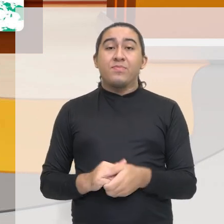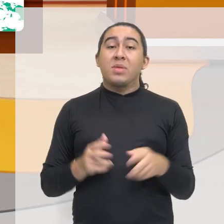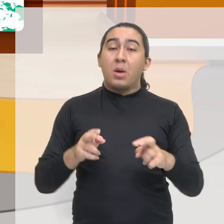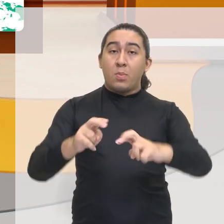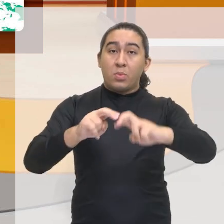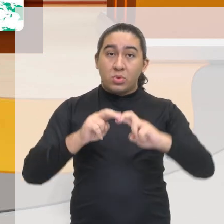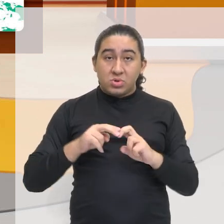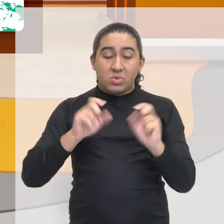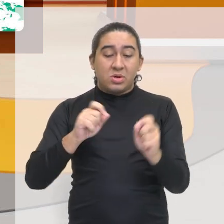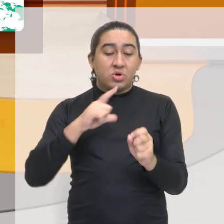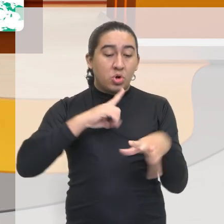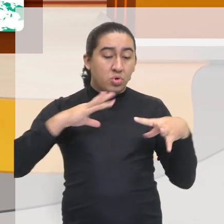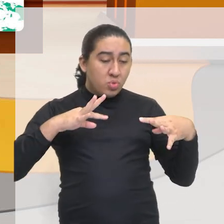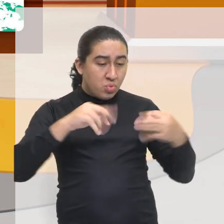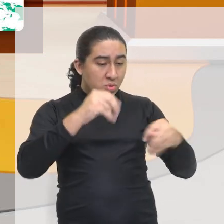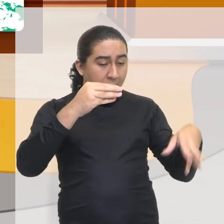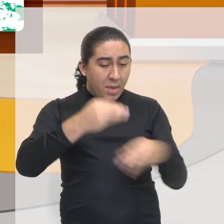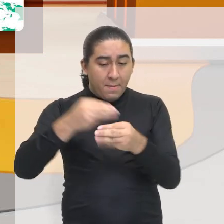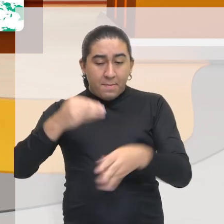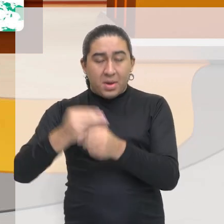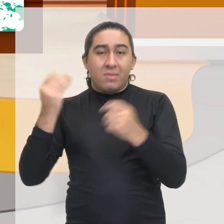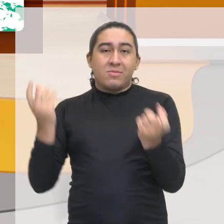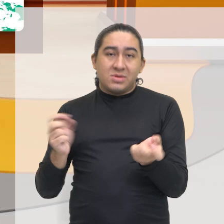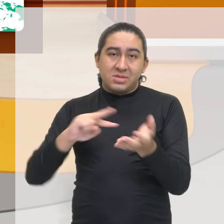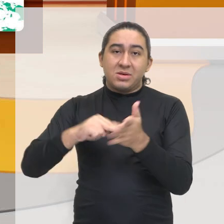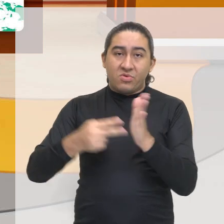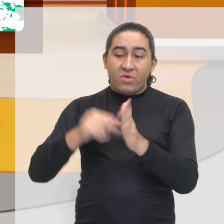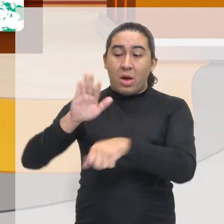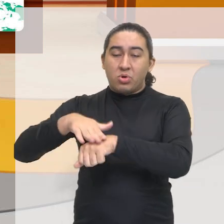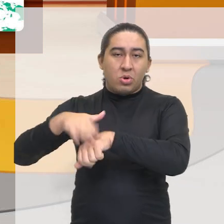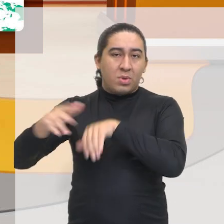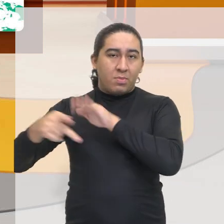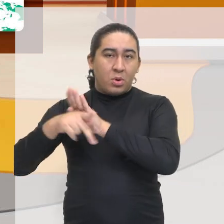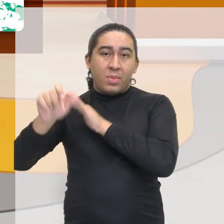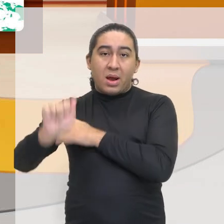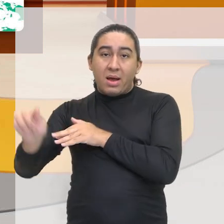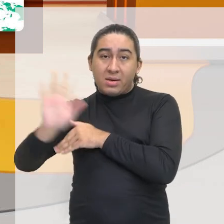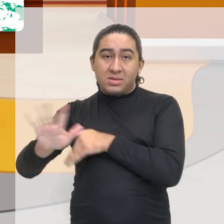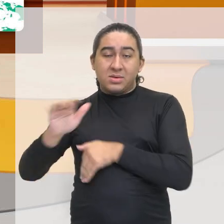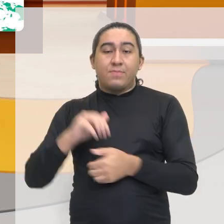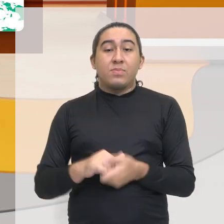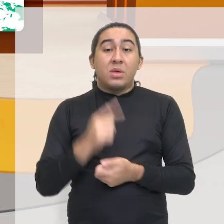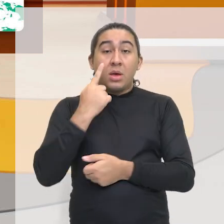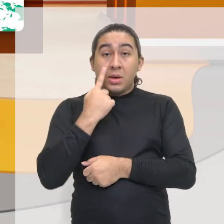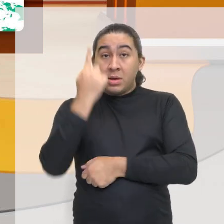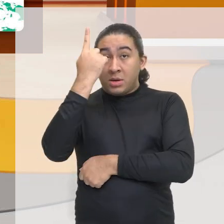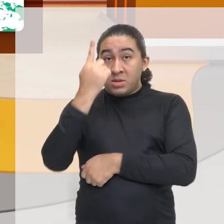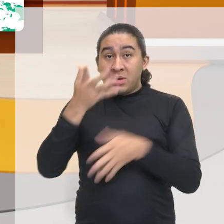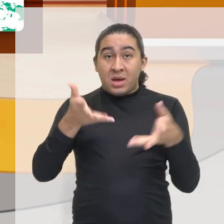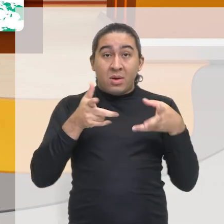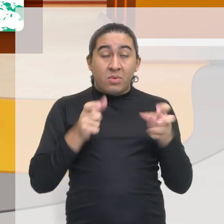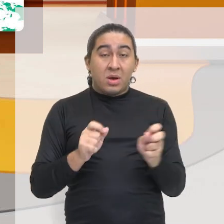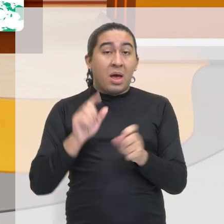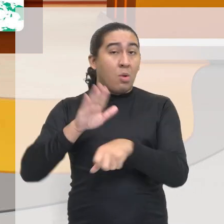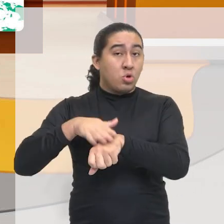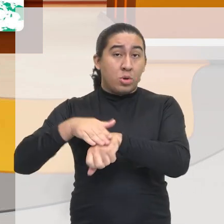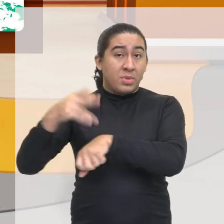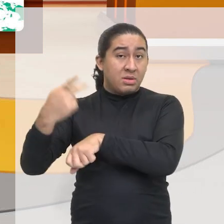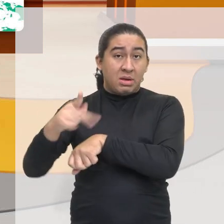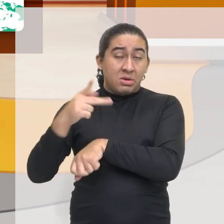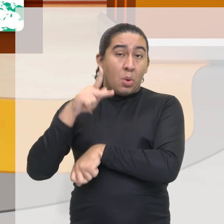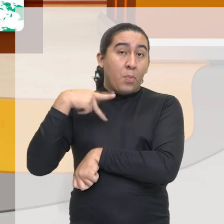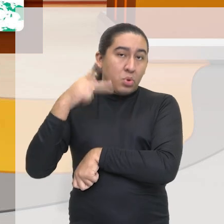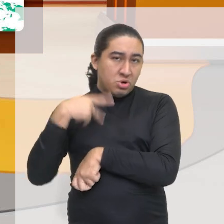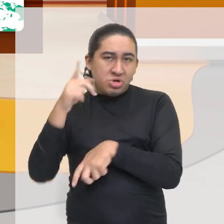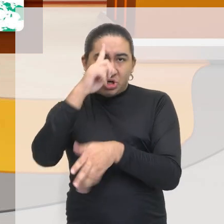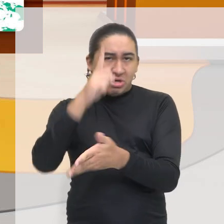vai fomentar justamente a questão da descolonização da Ásia, em que esses territórios vão querer a sua autonomia